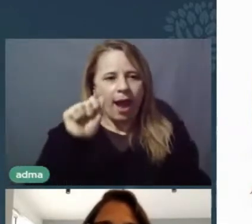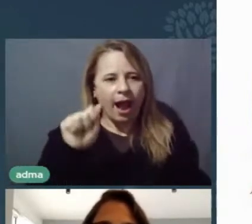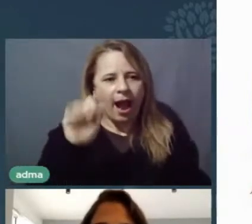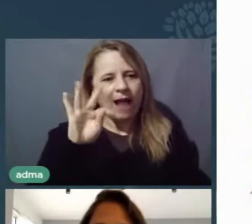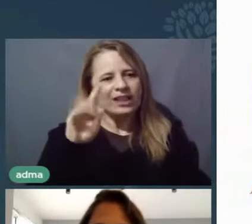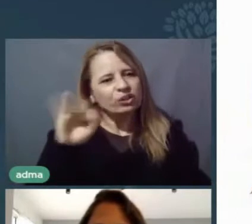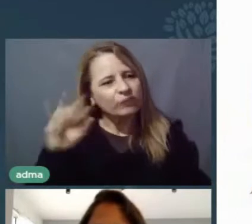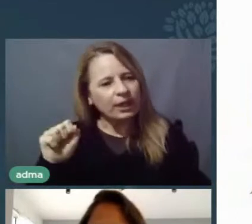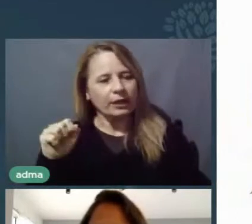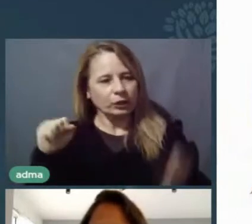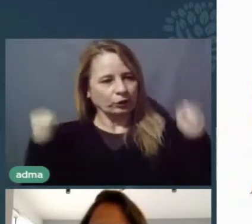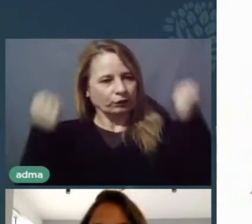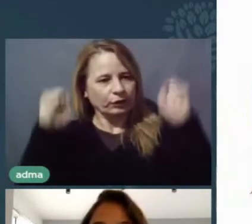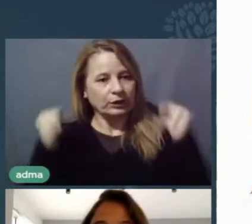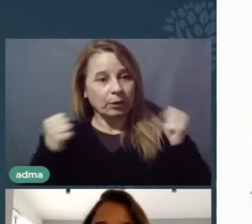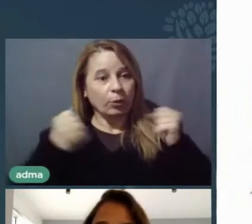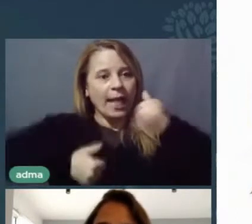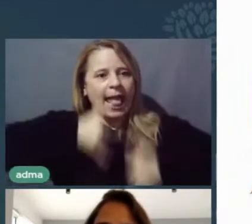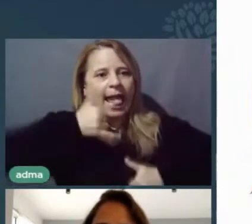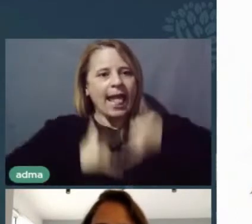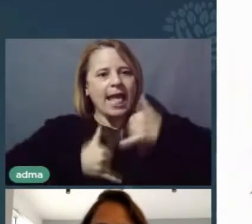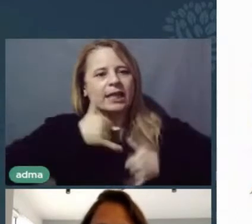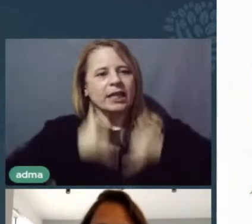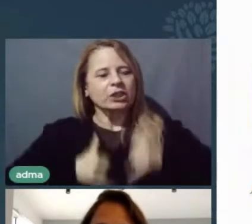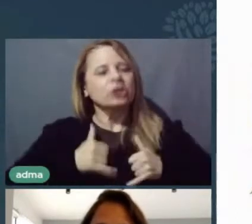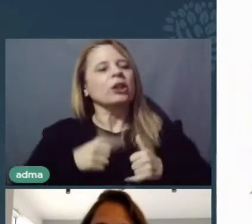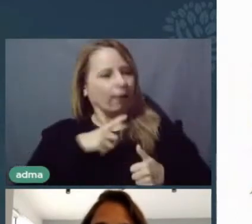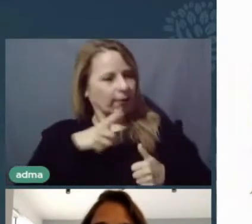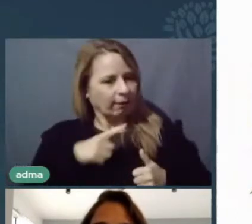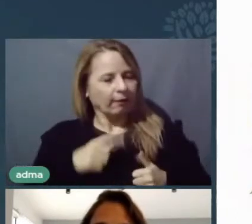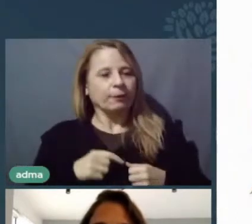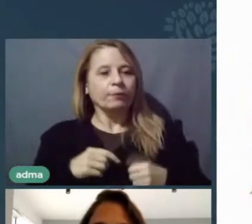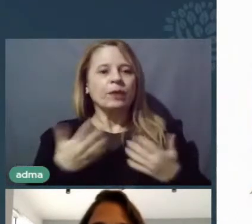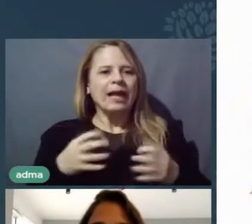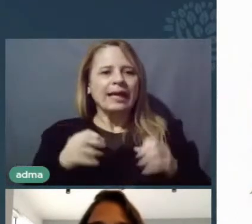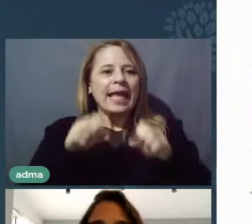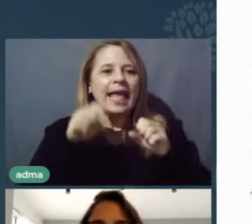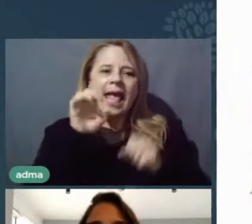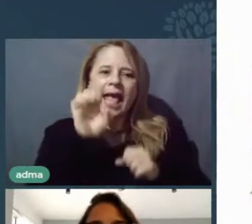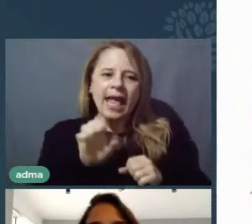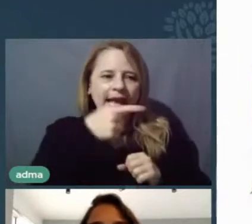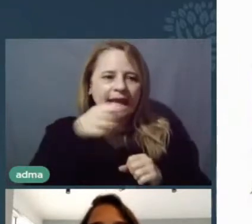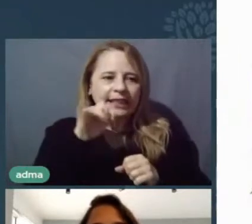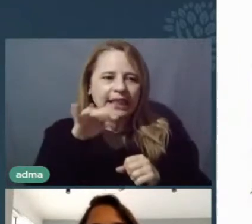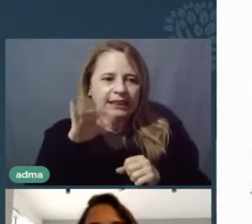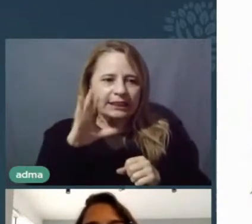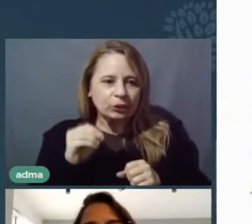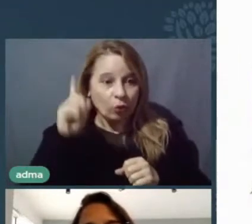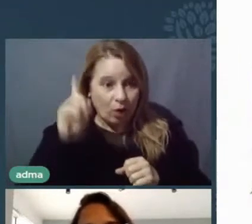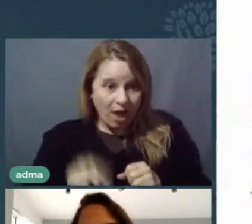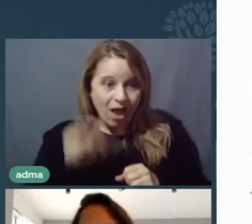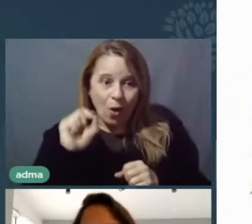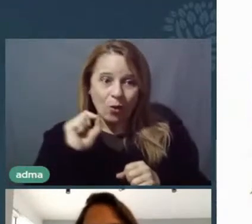faça eu gastar energia. E o que é exercício físico? Exercício físico é uma